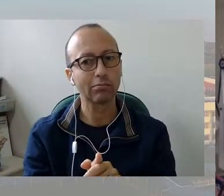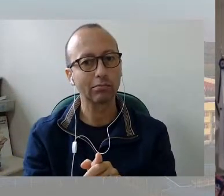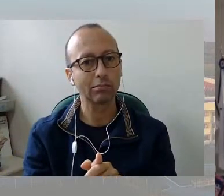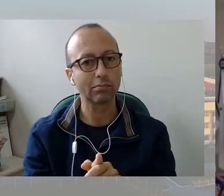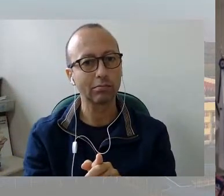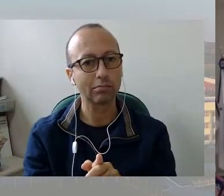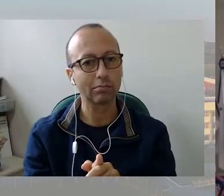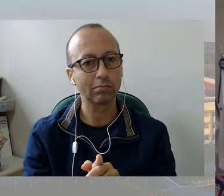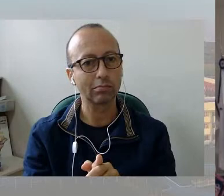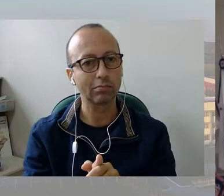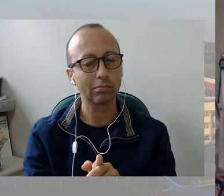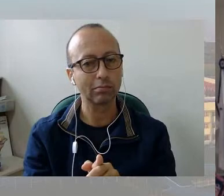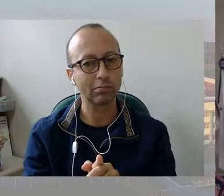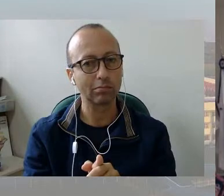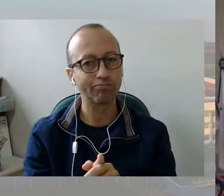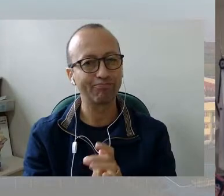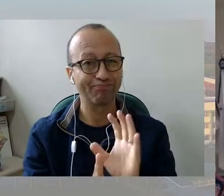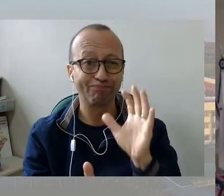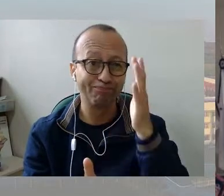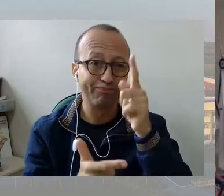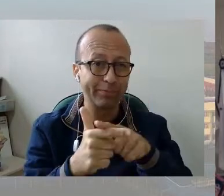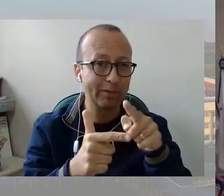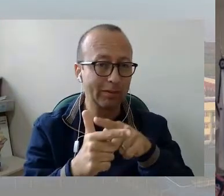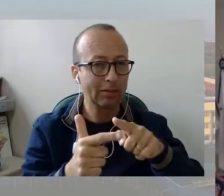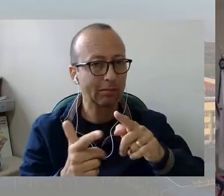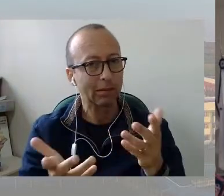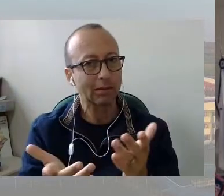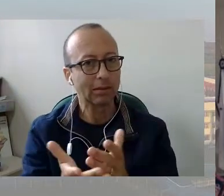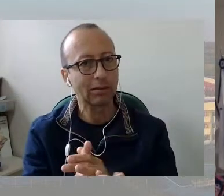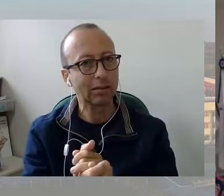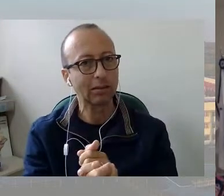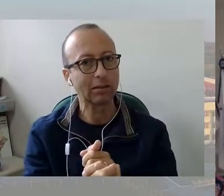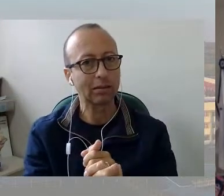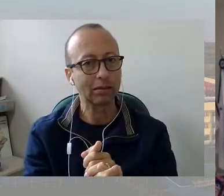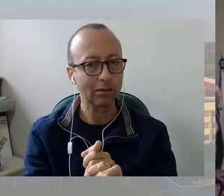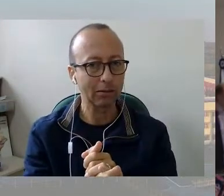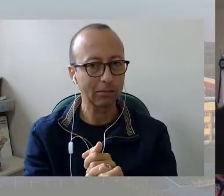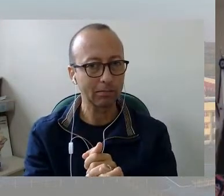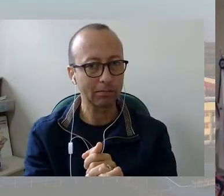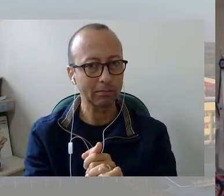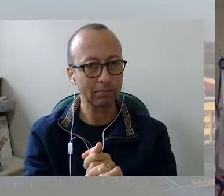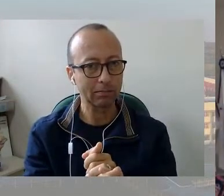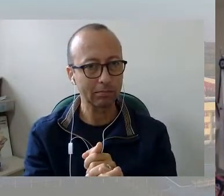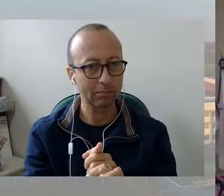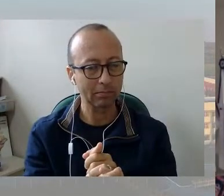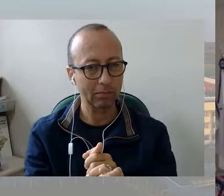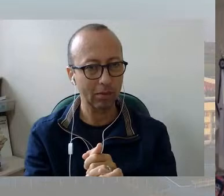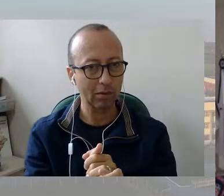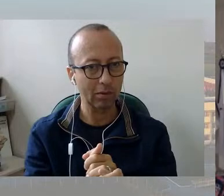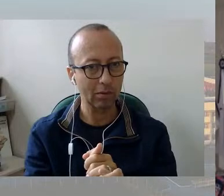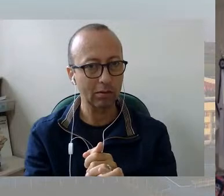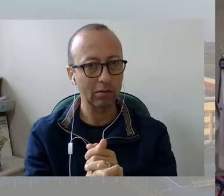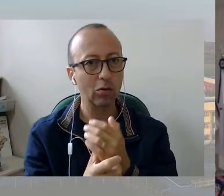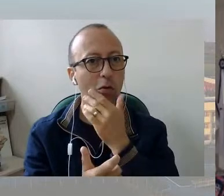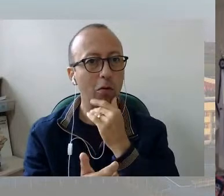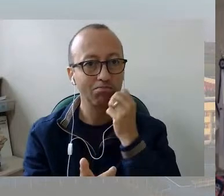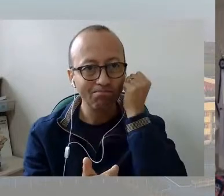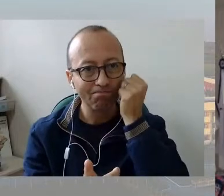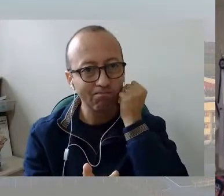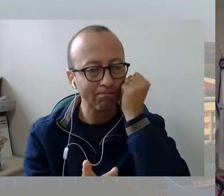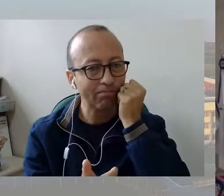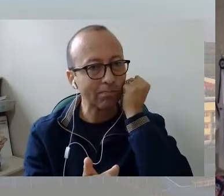com toda a situação criada, porém não podemos achar normal que um evento homenageando uma liderança negra,